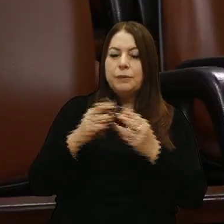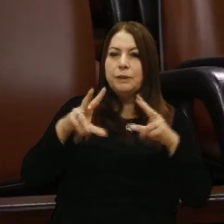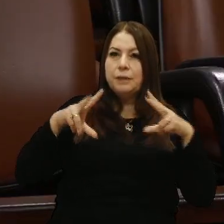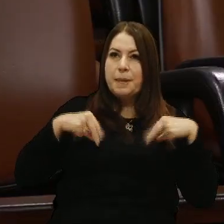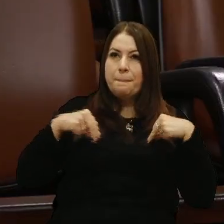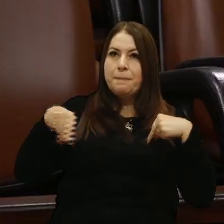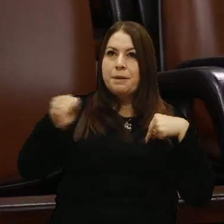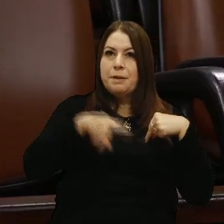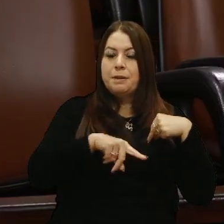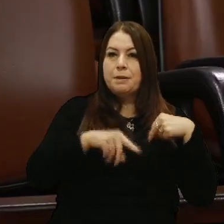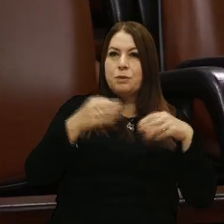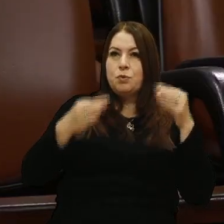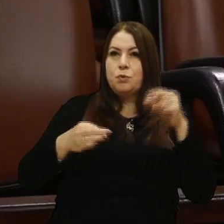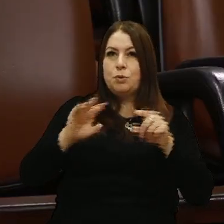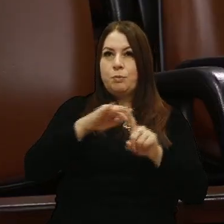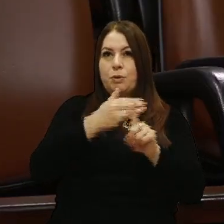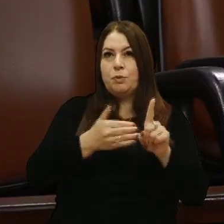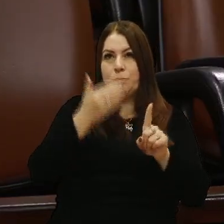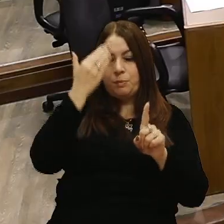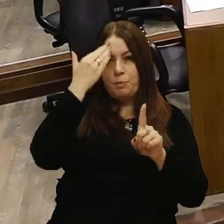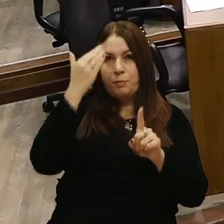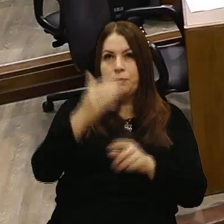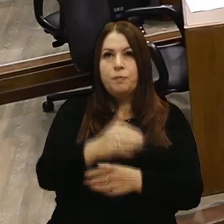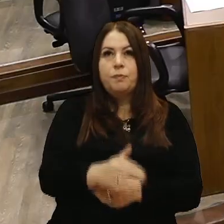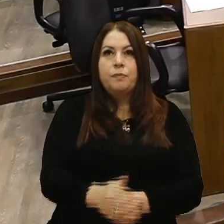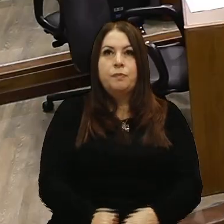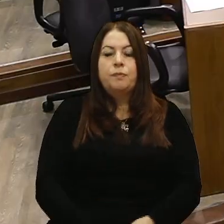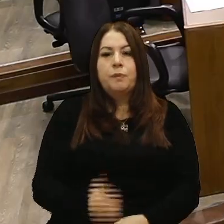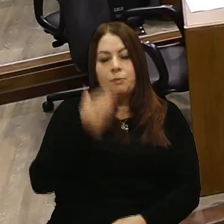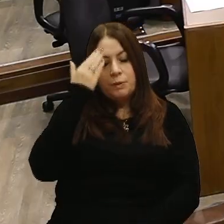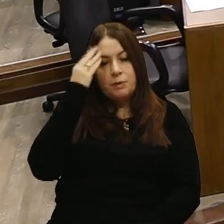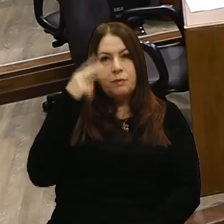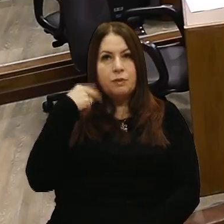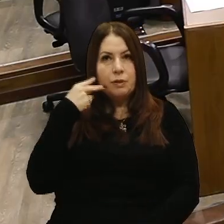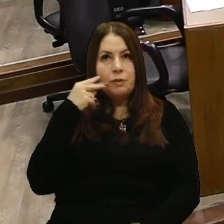merecem esta justa homenagem. Muito obrigada. Obrigado, vereadora. Encerrada a discussão.